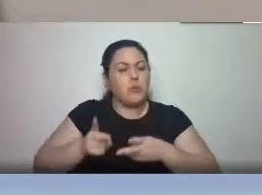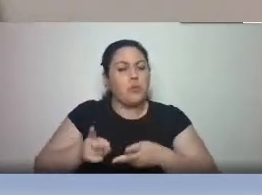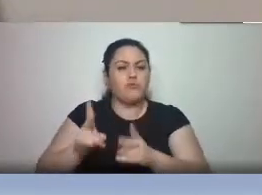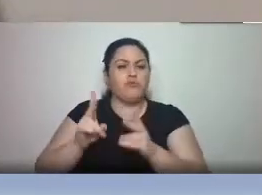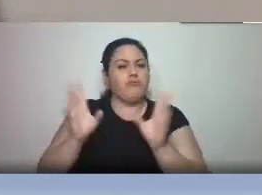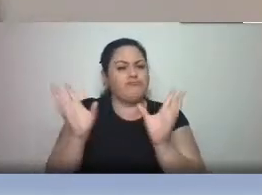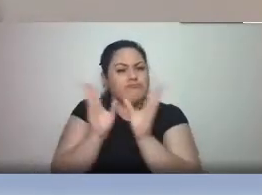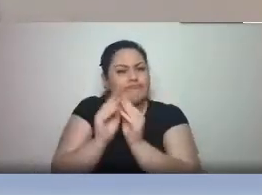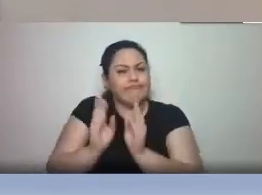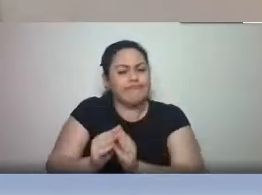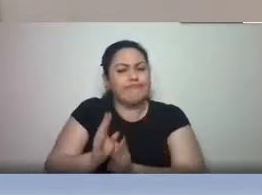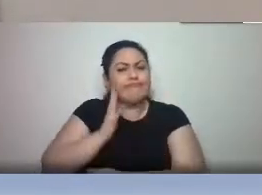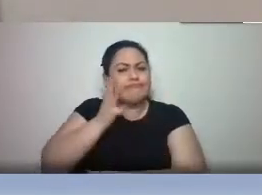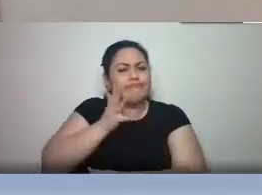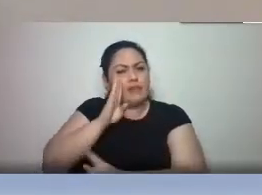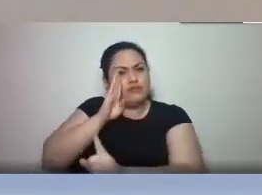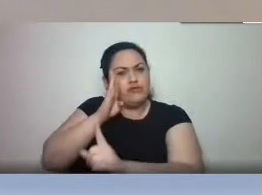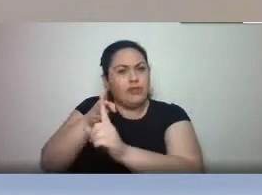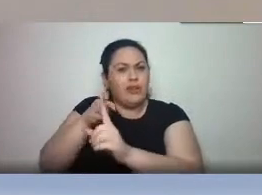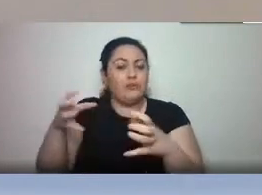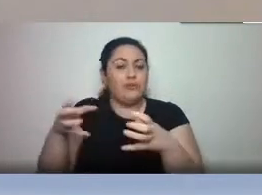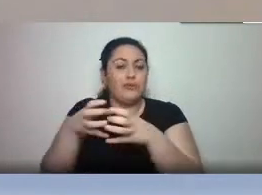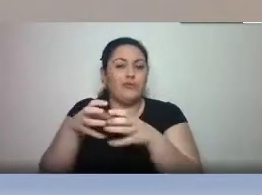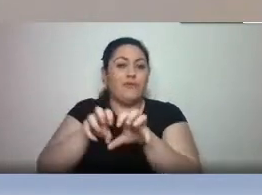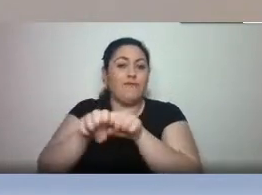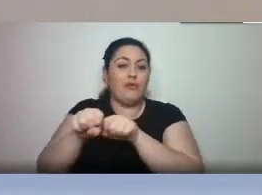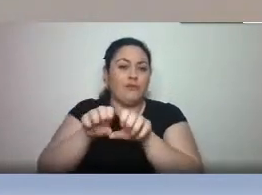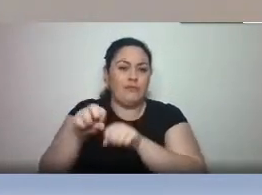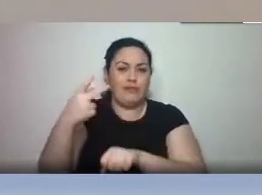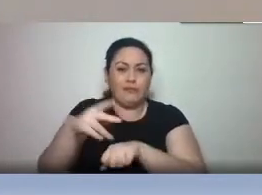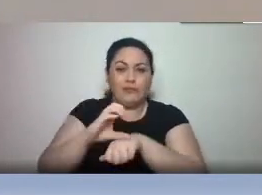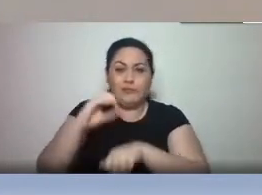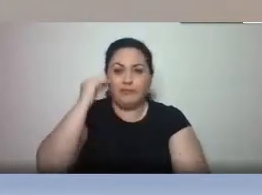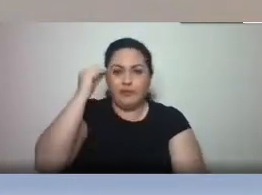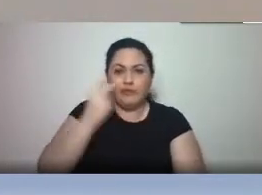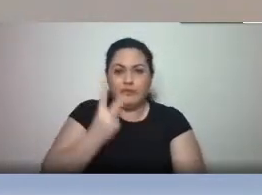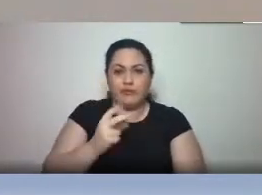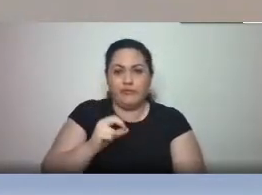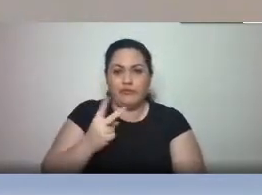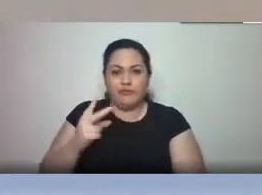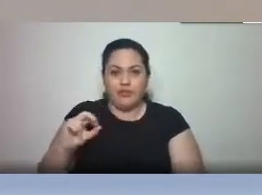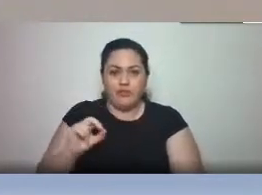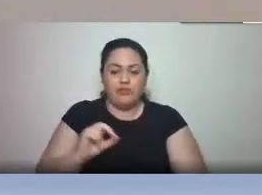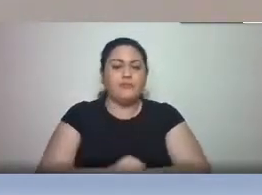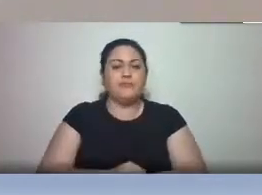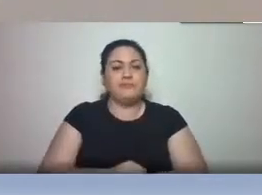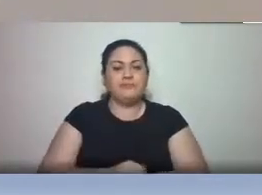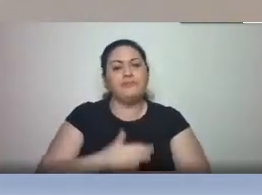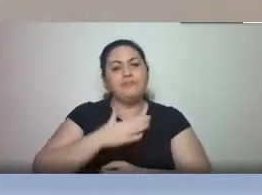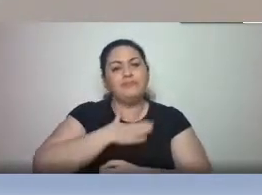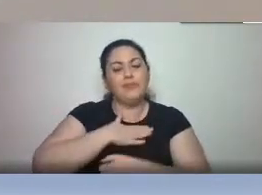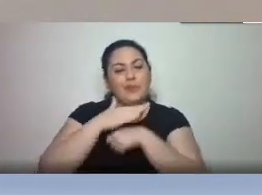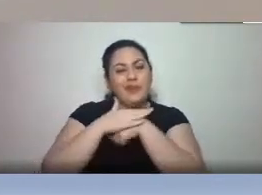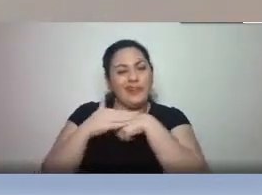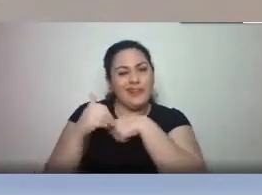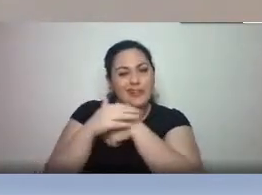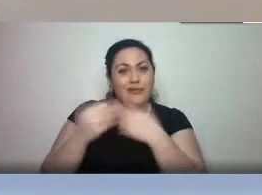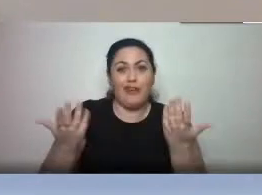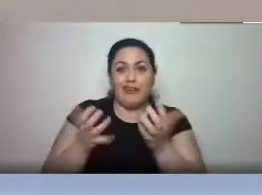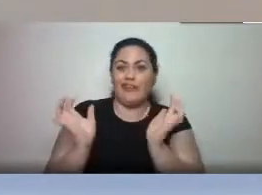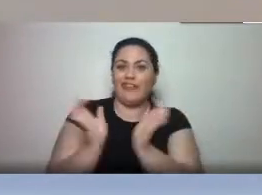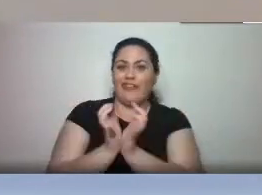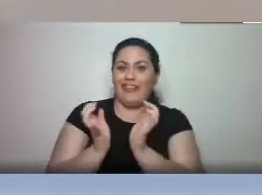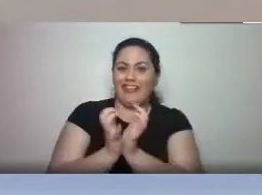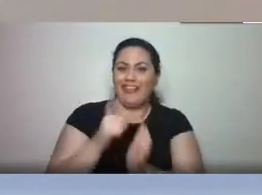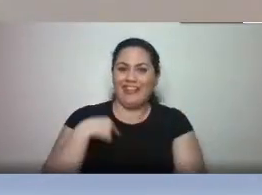palavras diretamente à turma de formandos de Psicologia de 2020. Meus queridos, agora colegas,